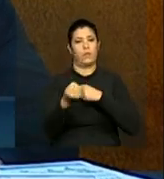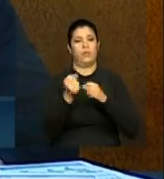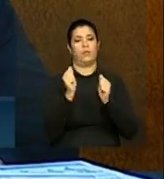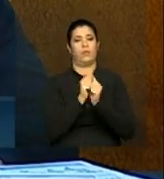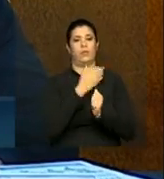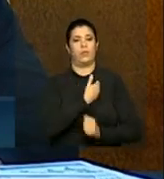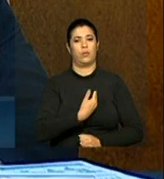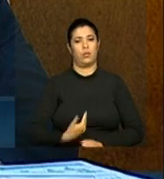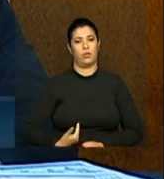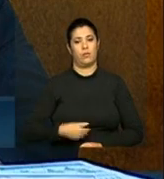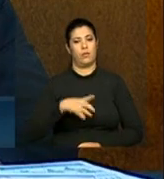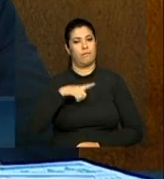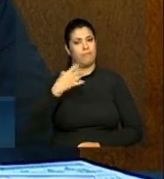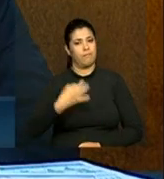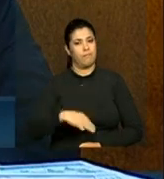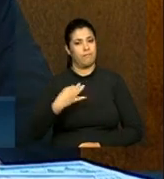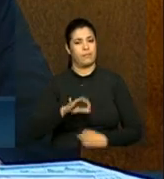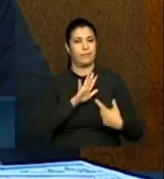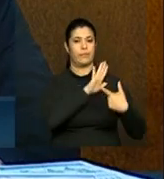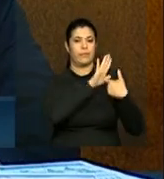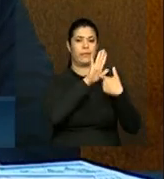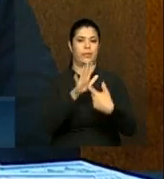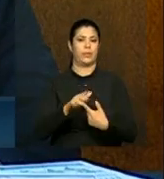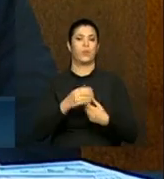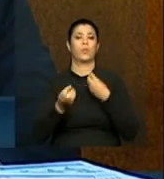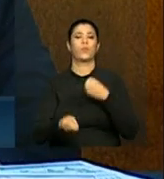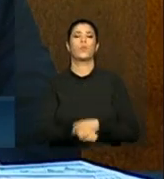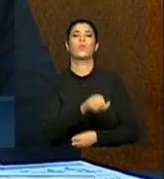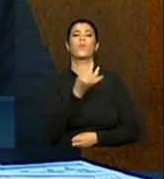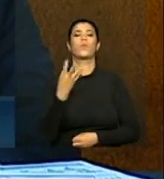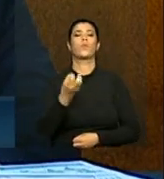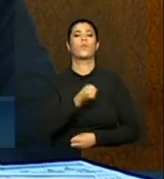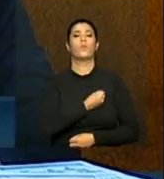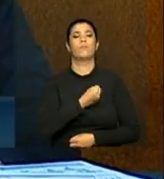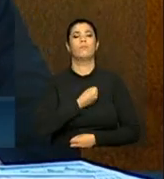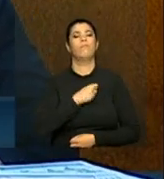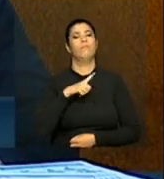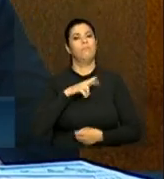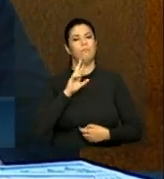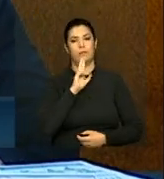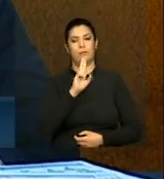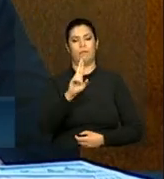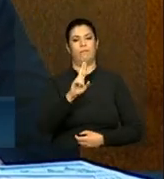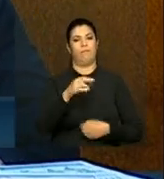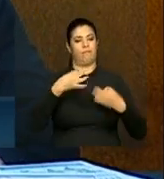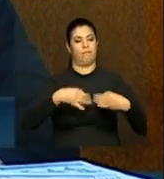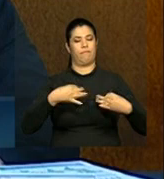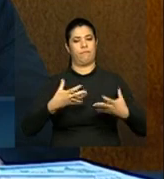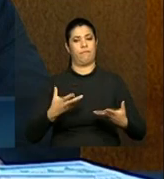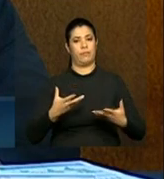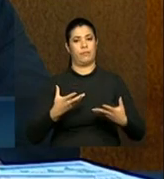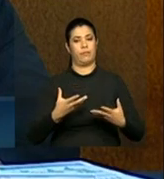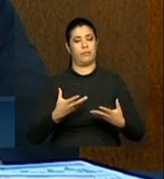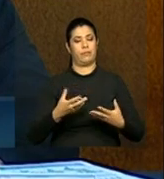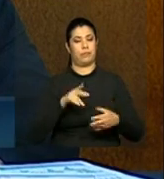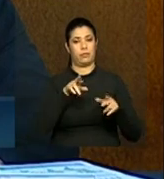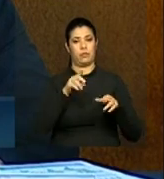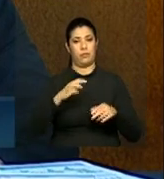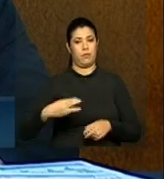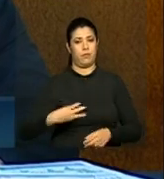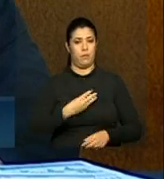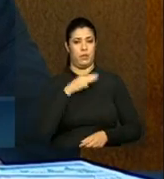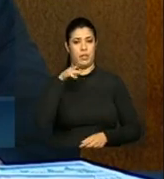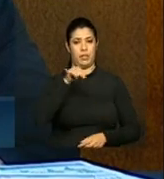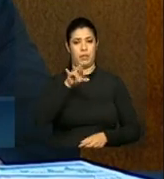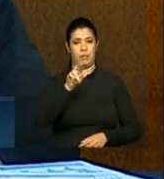certamente essas conquistas aparecem em termos de números, números muito significativos, como os que a ministra Miriam trouxe